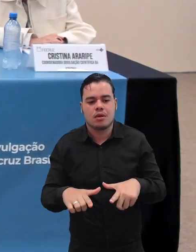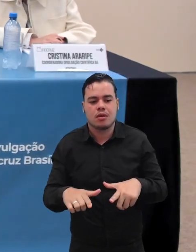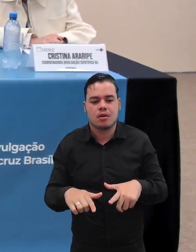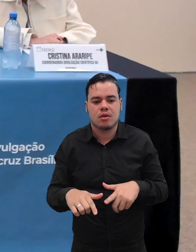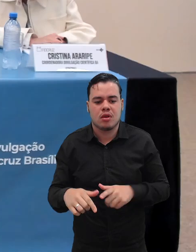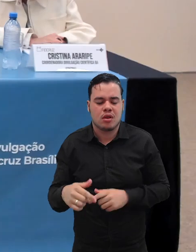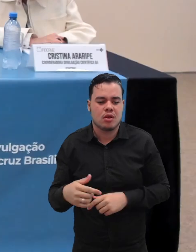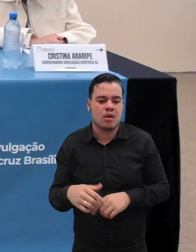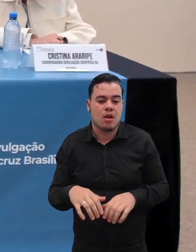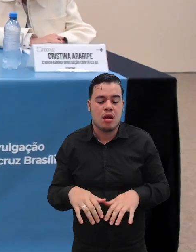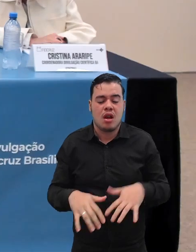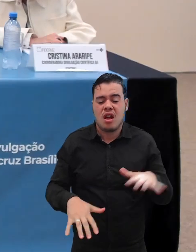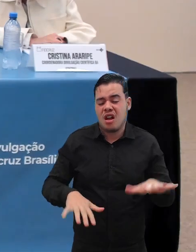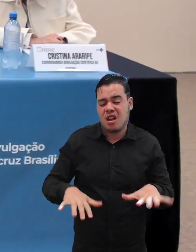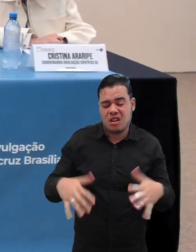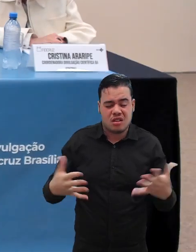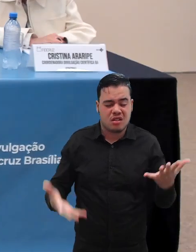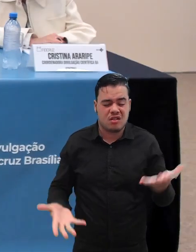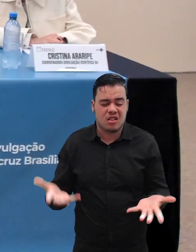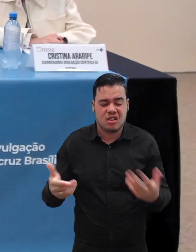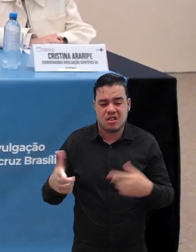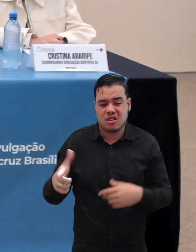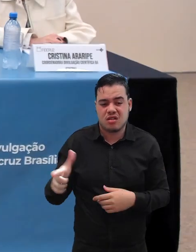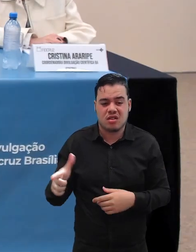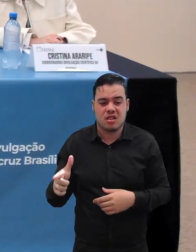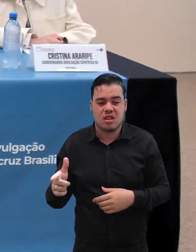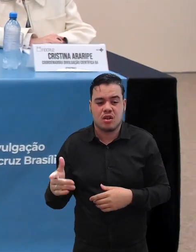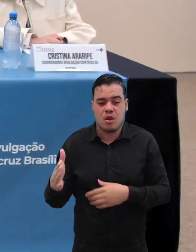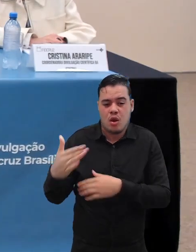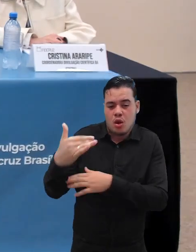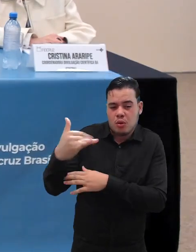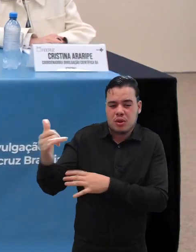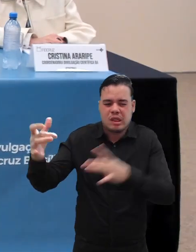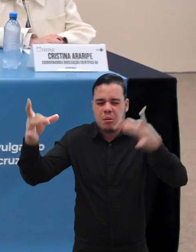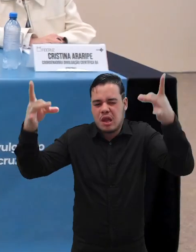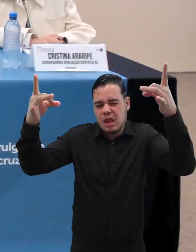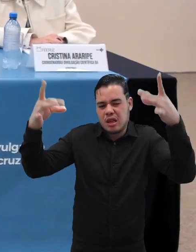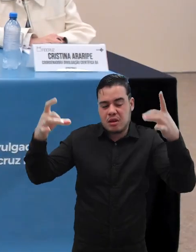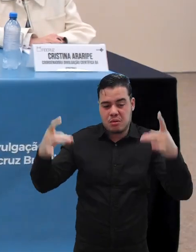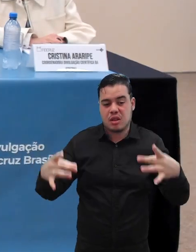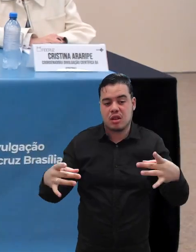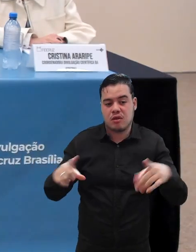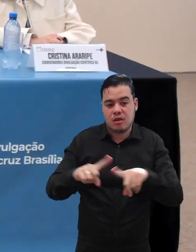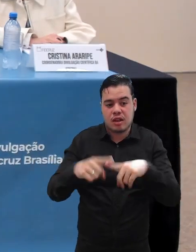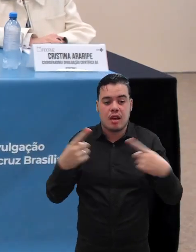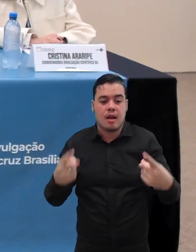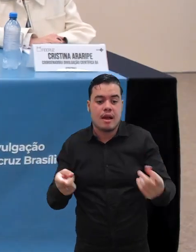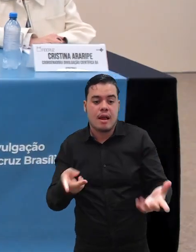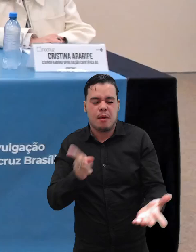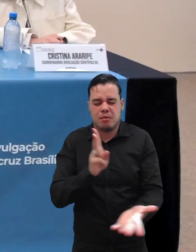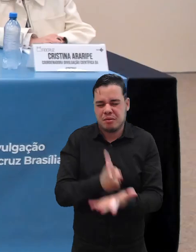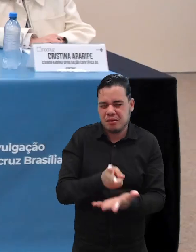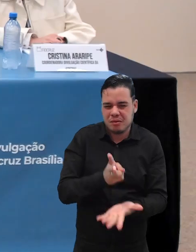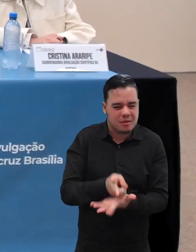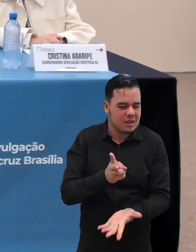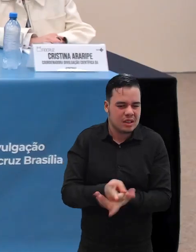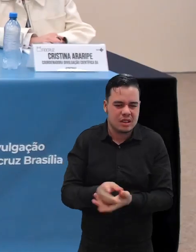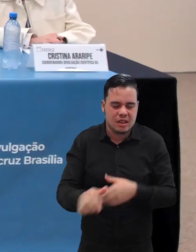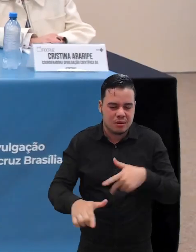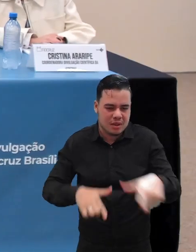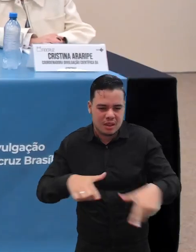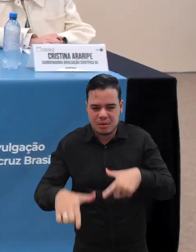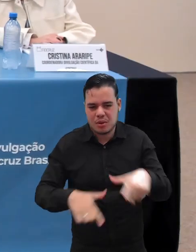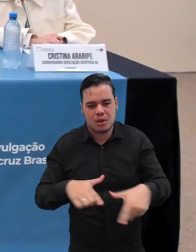mesmo não tendo, digamos assim, uma chamada específica, mas desde sempre a Fiocruz trabalhou a